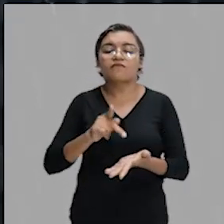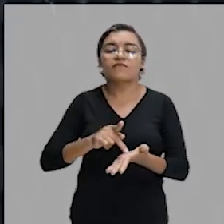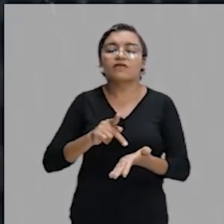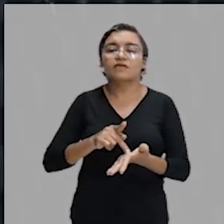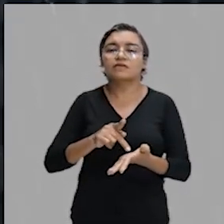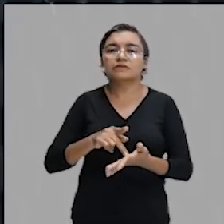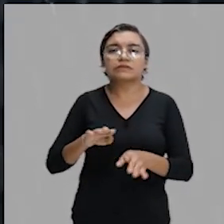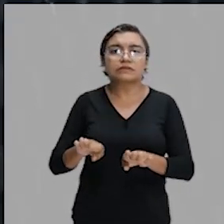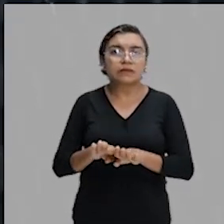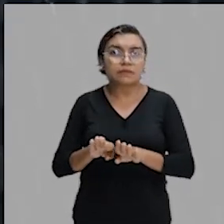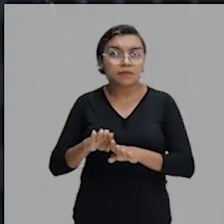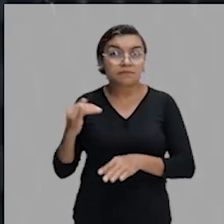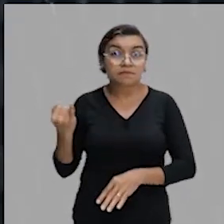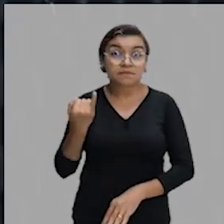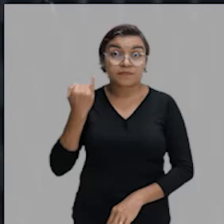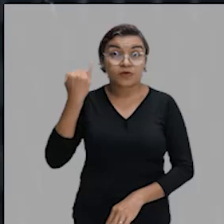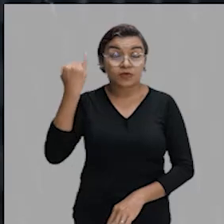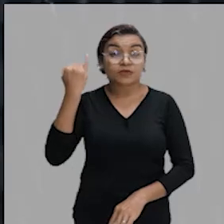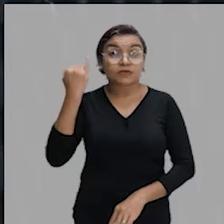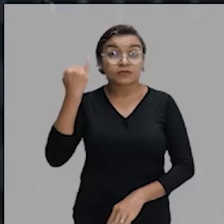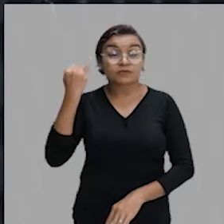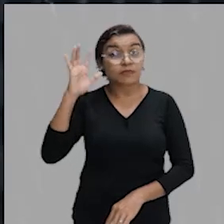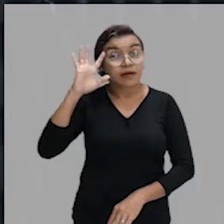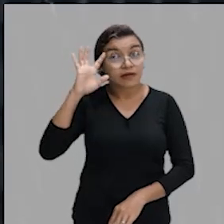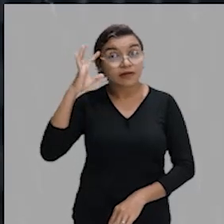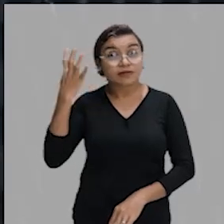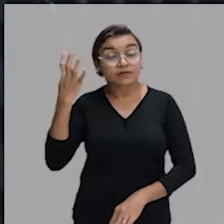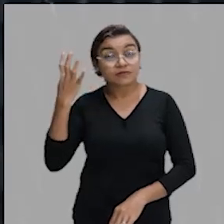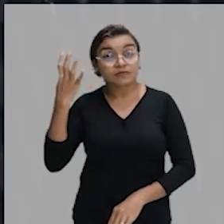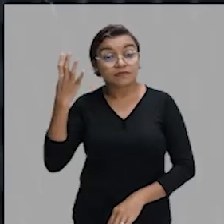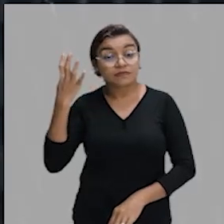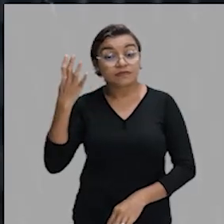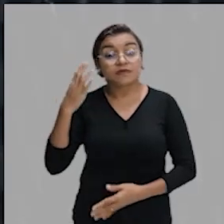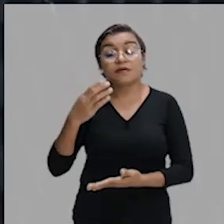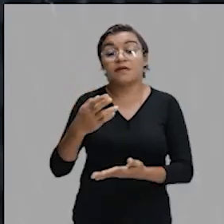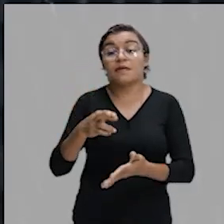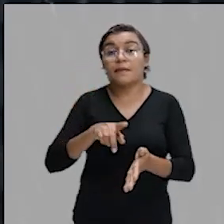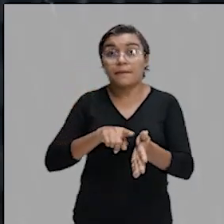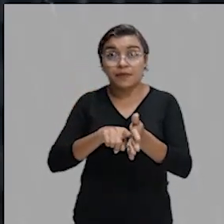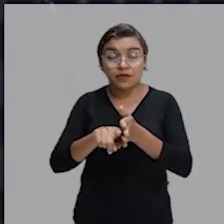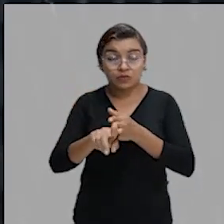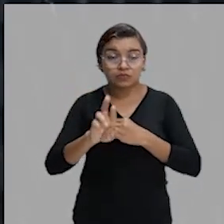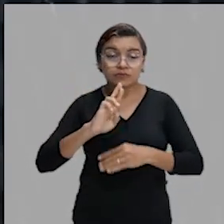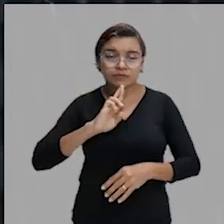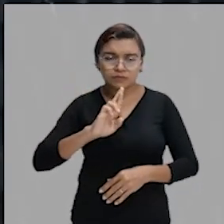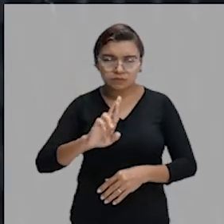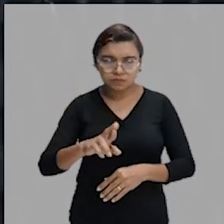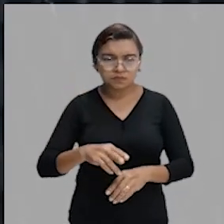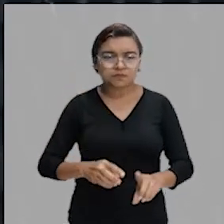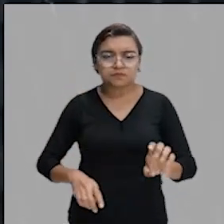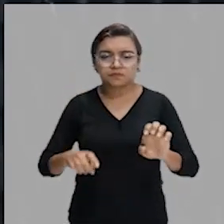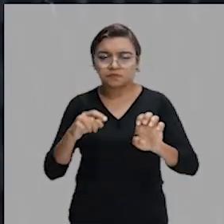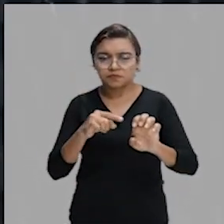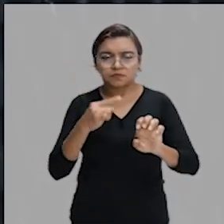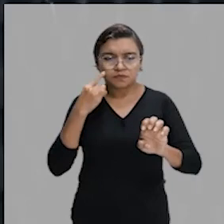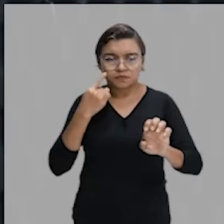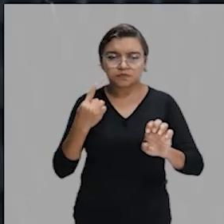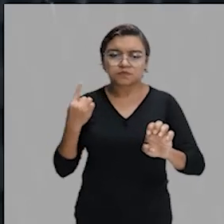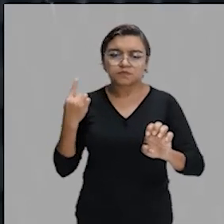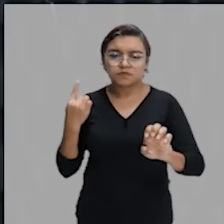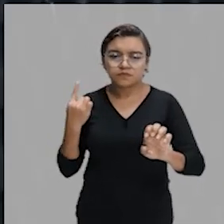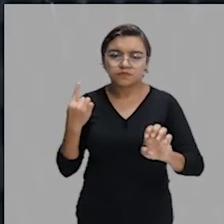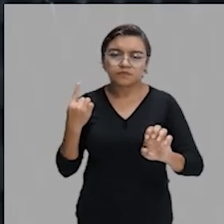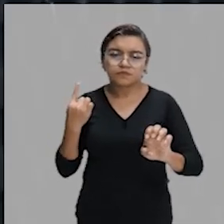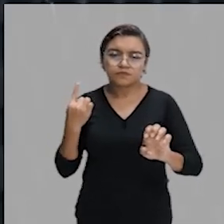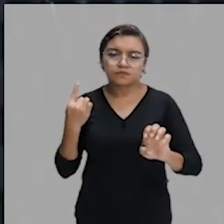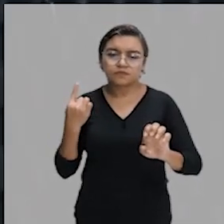válida importante para a solução do nosso, claro, exercício. Letra E, deveria ser proibido que os filhos mentissem